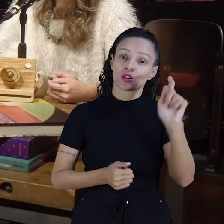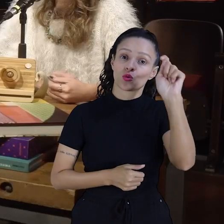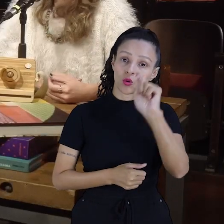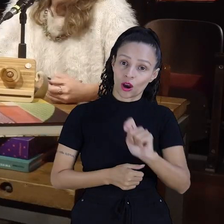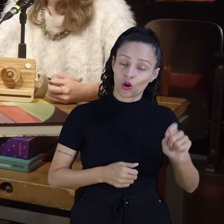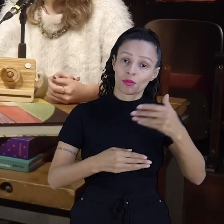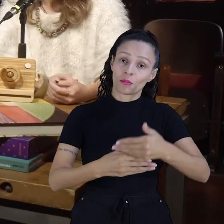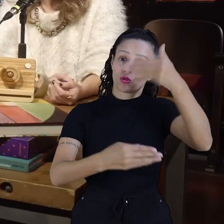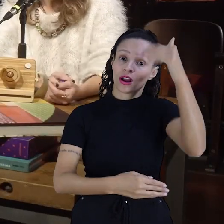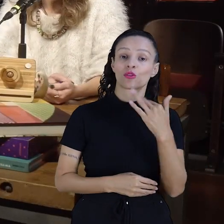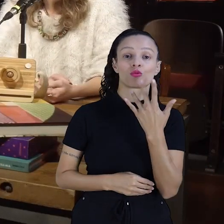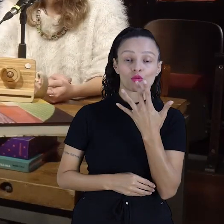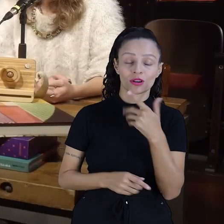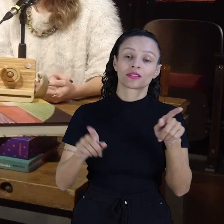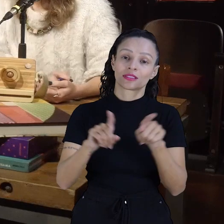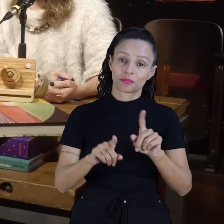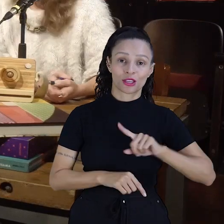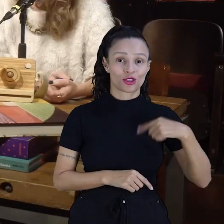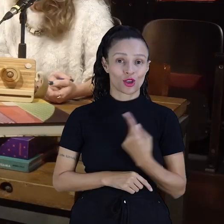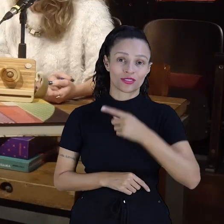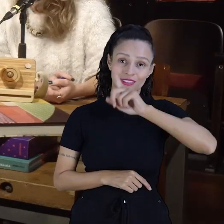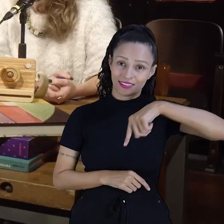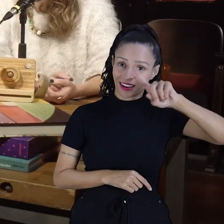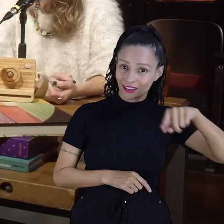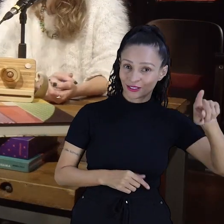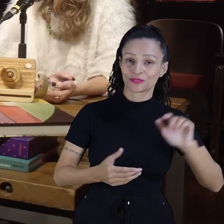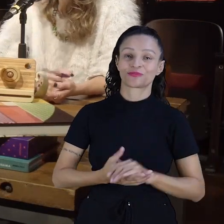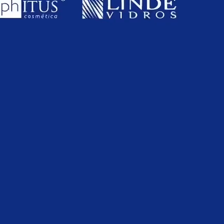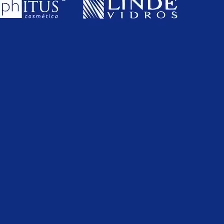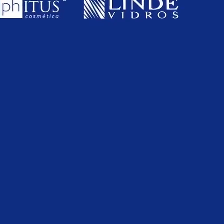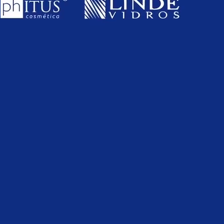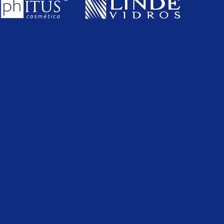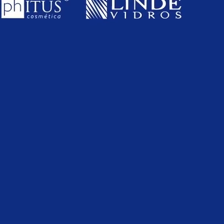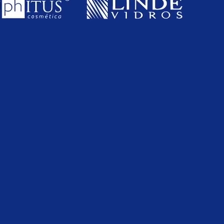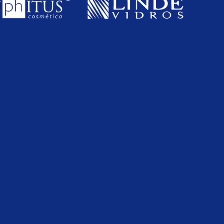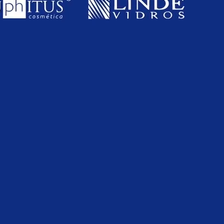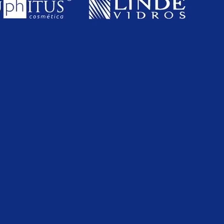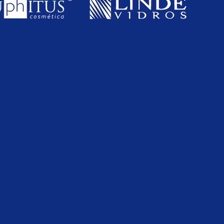@ do Mural com Cor. E, claro, o @ do Nós em Traço, né, Paty?